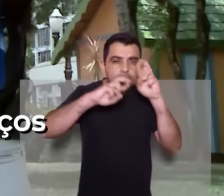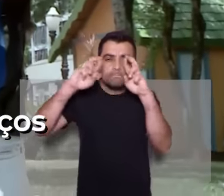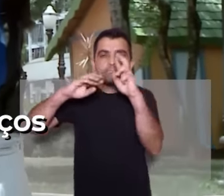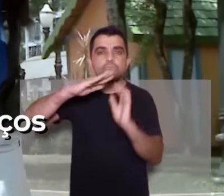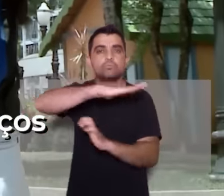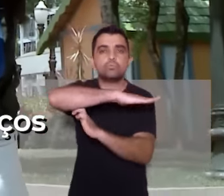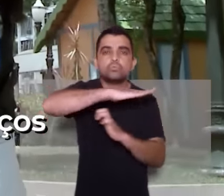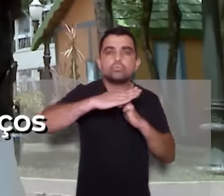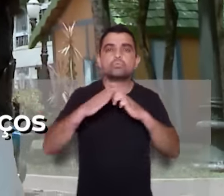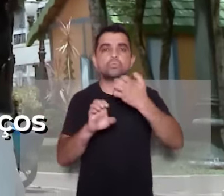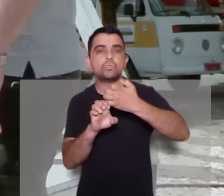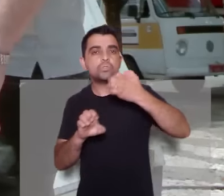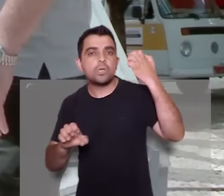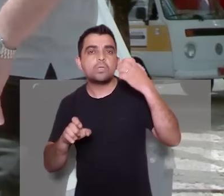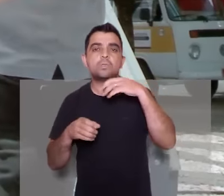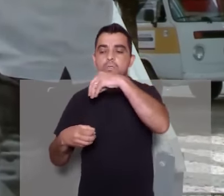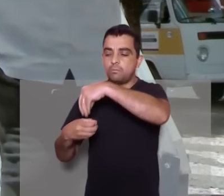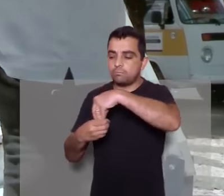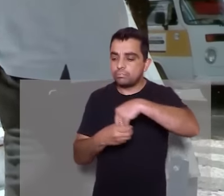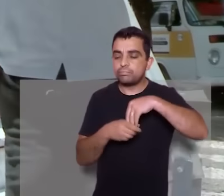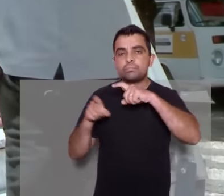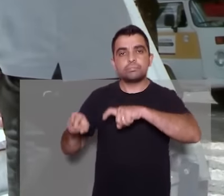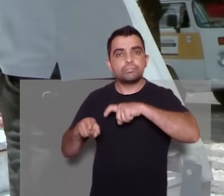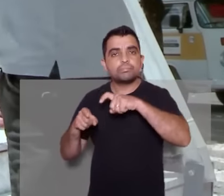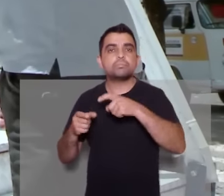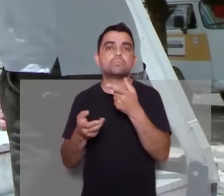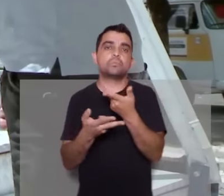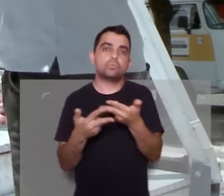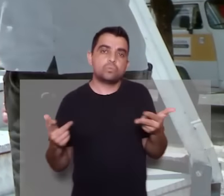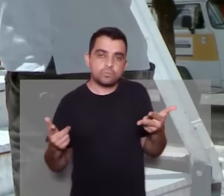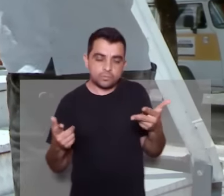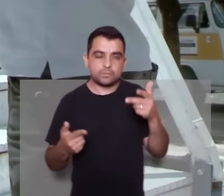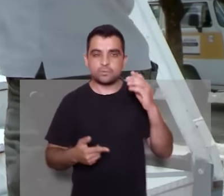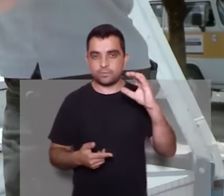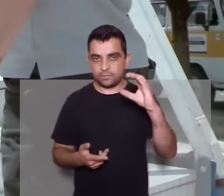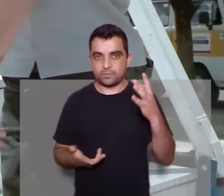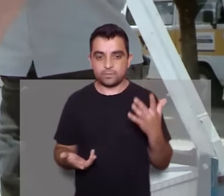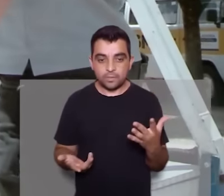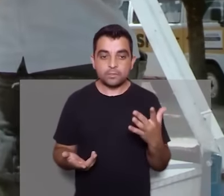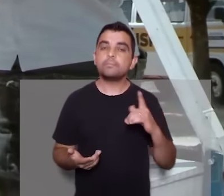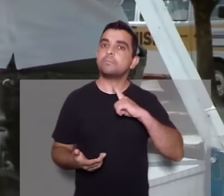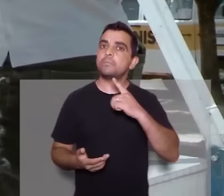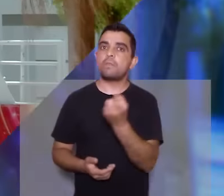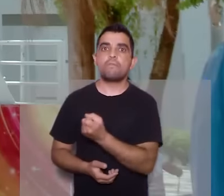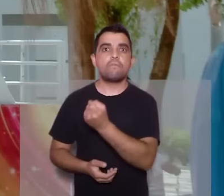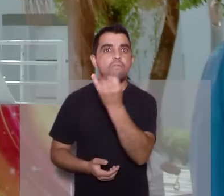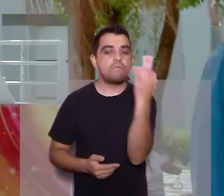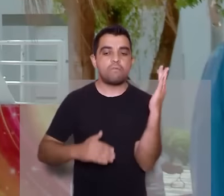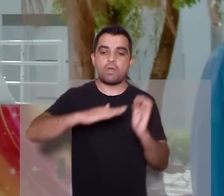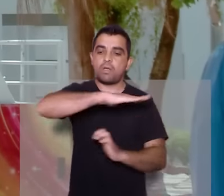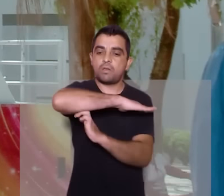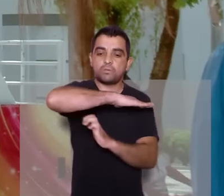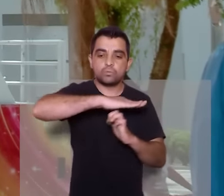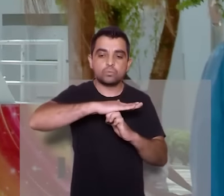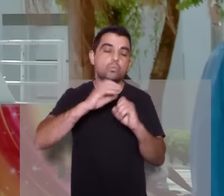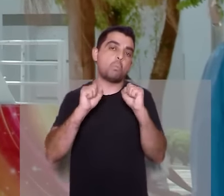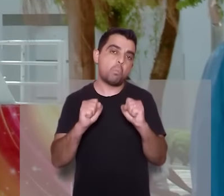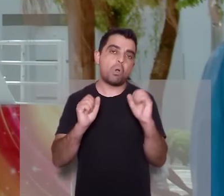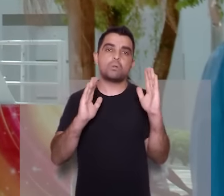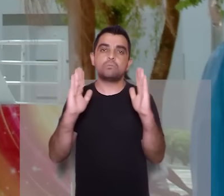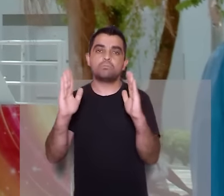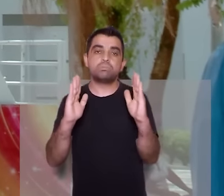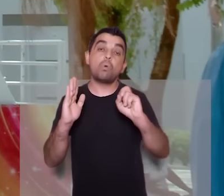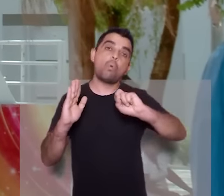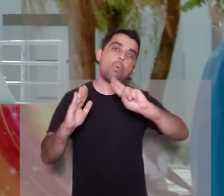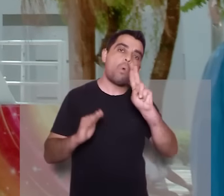obras ou prestação de serviços referentes às engenharias, agronomia e geociências. Temos várias estruturas, sejam